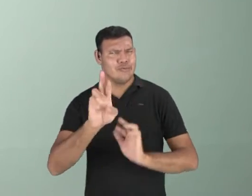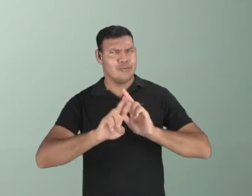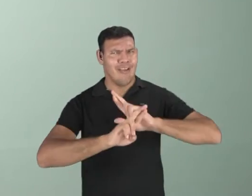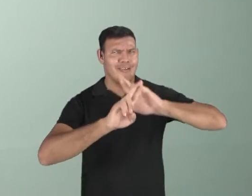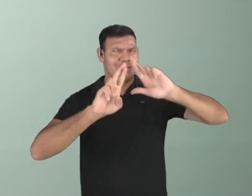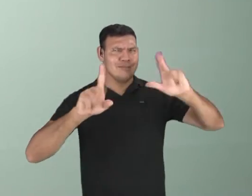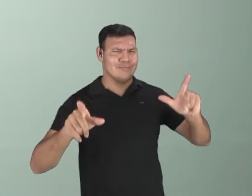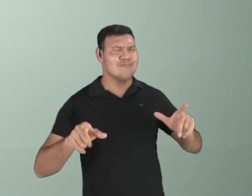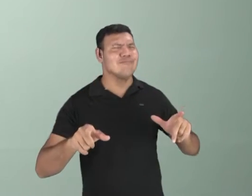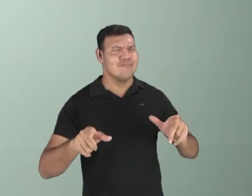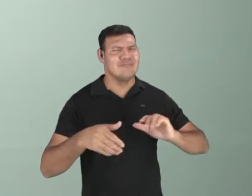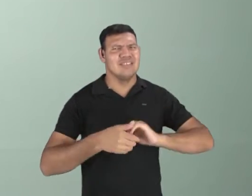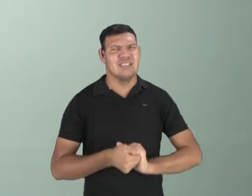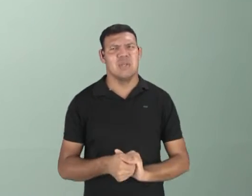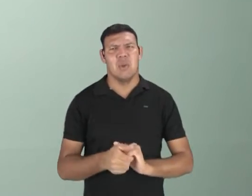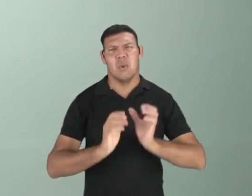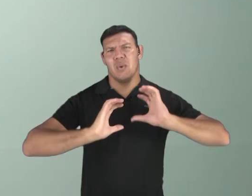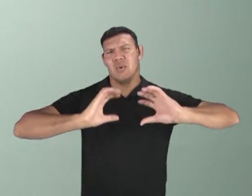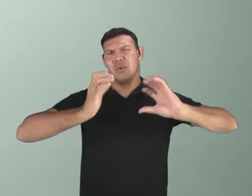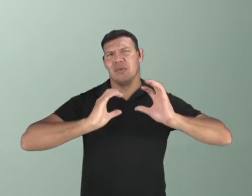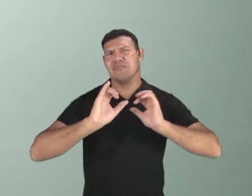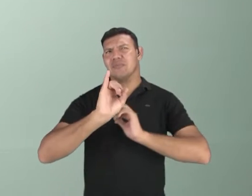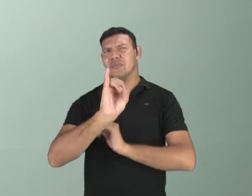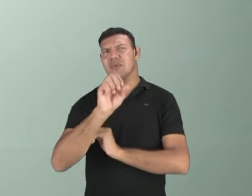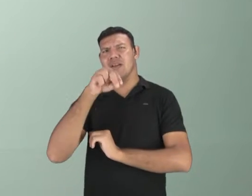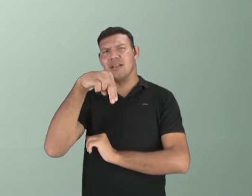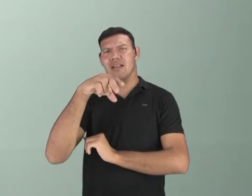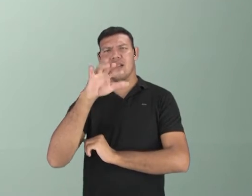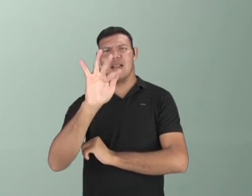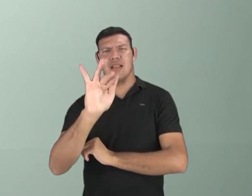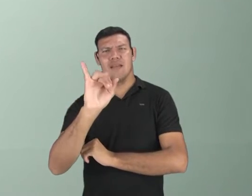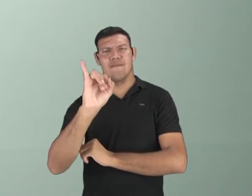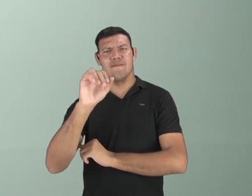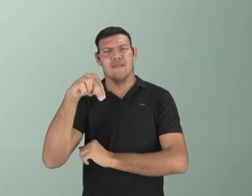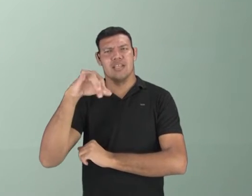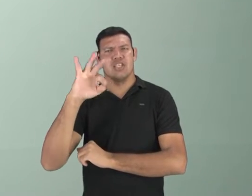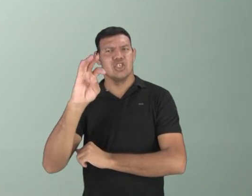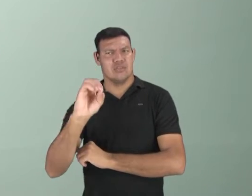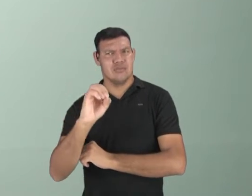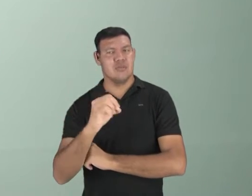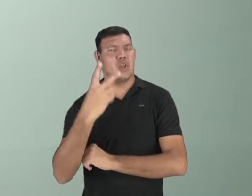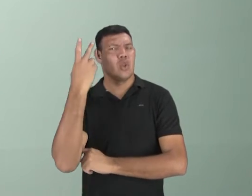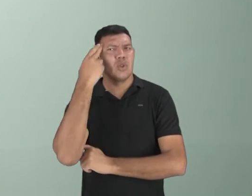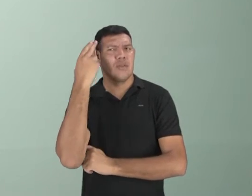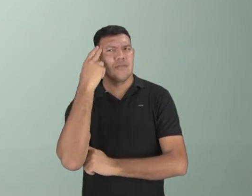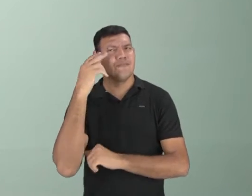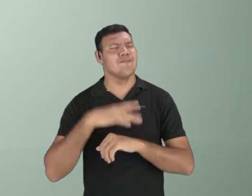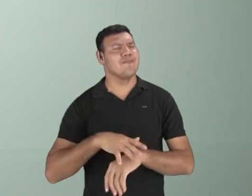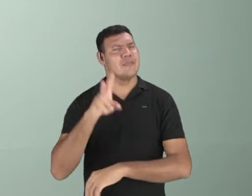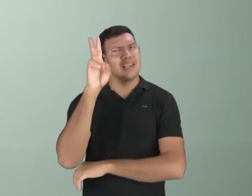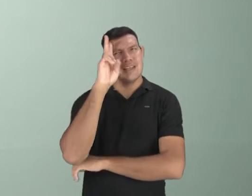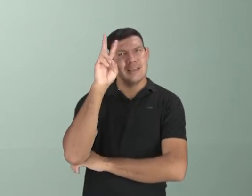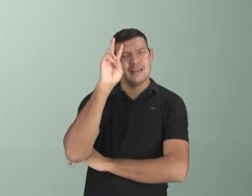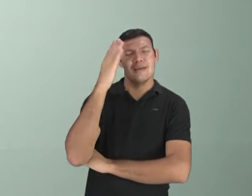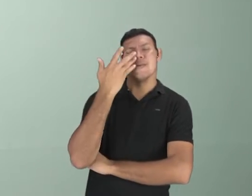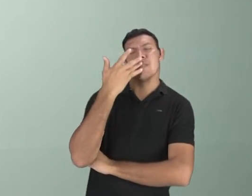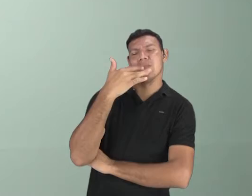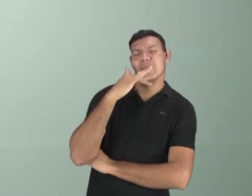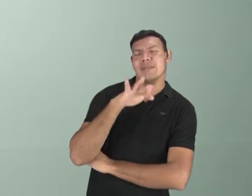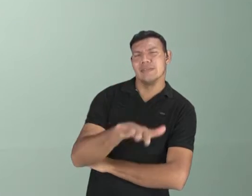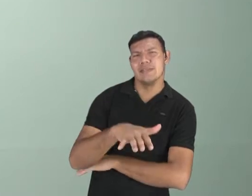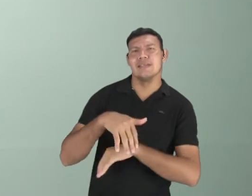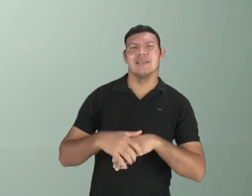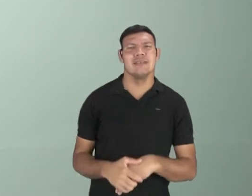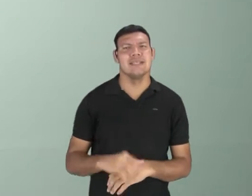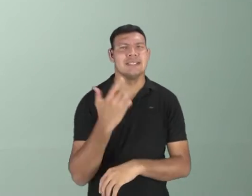né? Vôlei infinito, o professor nunca ouviu falar. Mas ele é tão comum que você não imagina. Lembra quando você era criança e